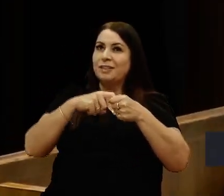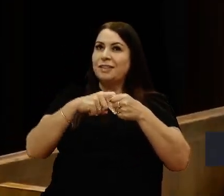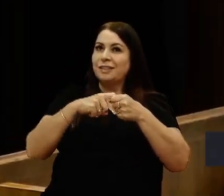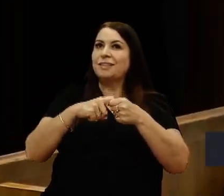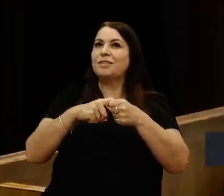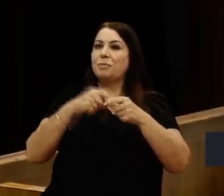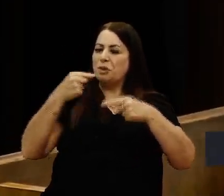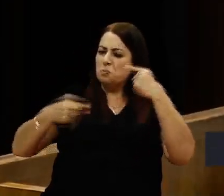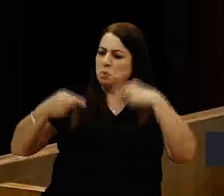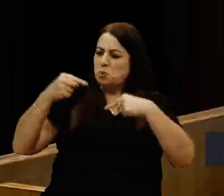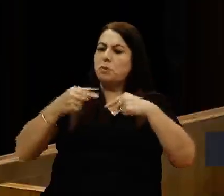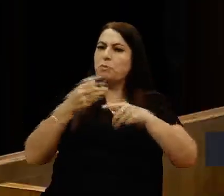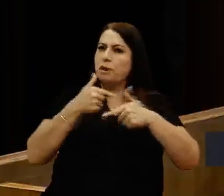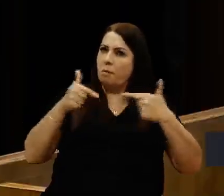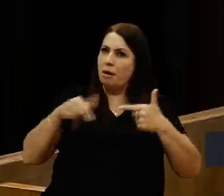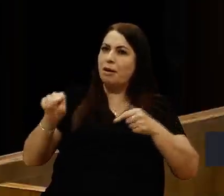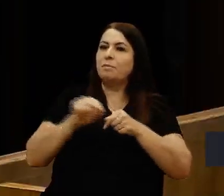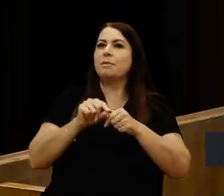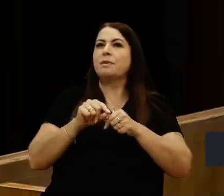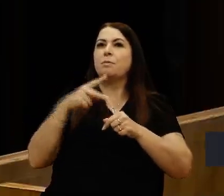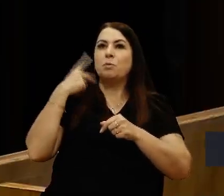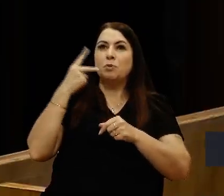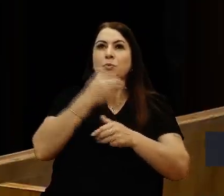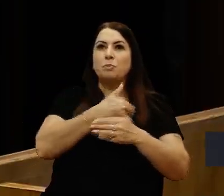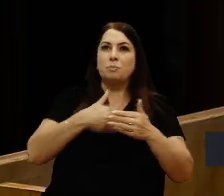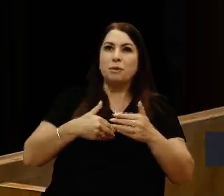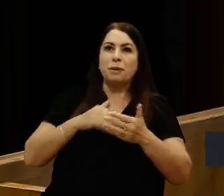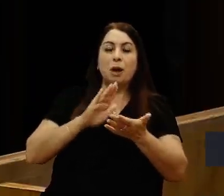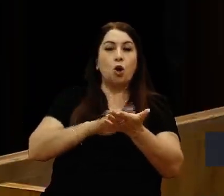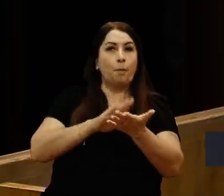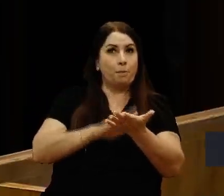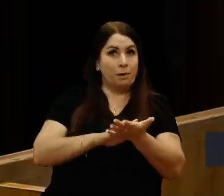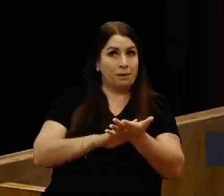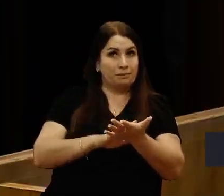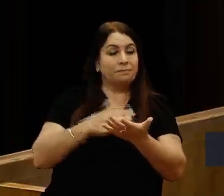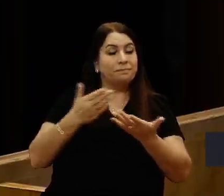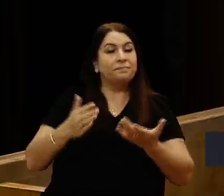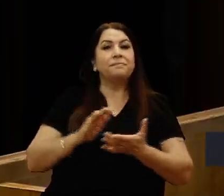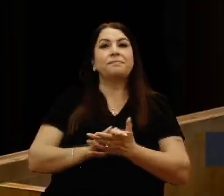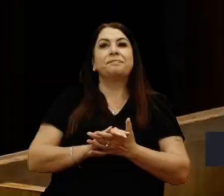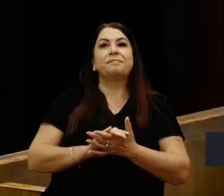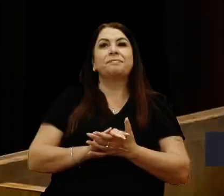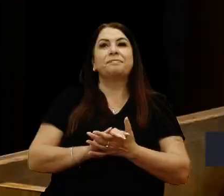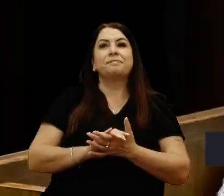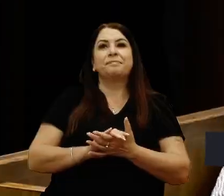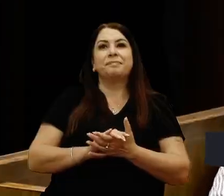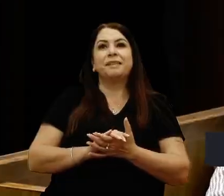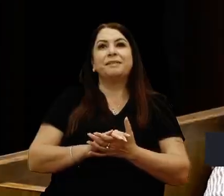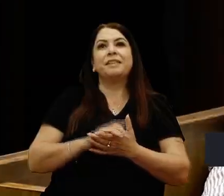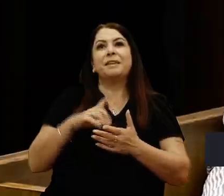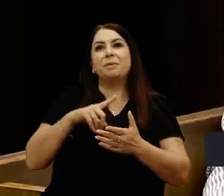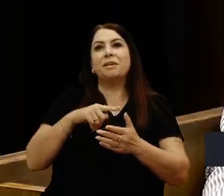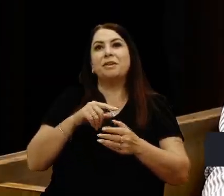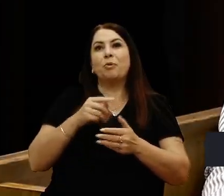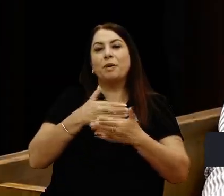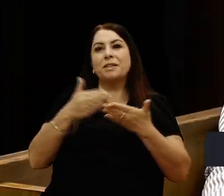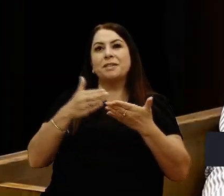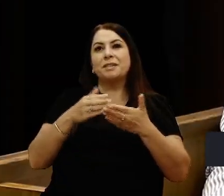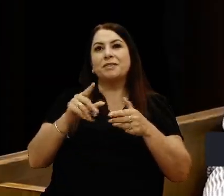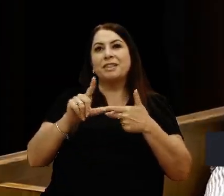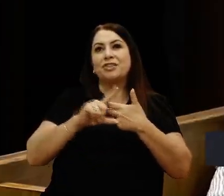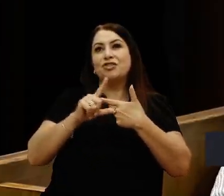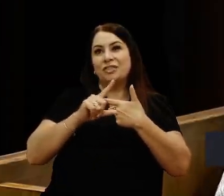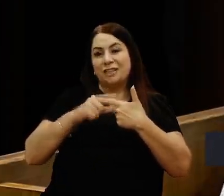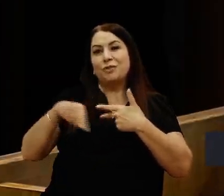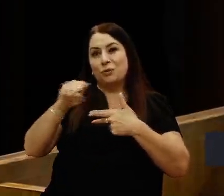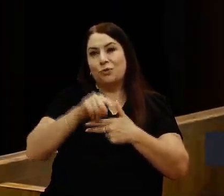e nós temos bastante trabalho para fazer, bastante política pública para cobrar. Enfim, logo, logo estaremos estreando nessa